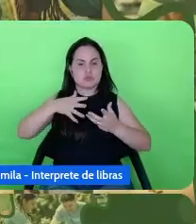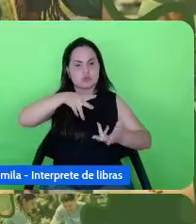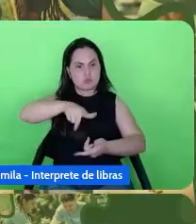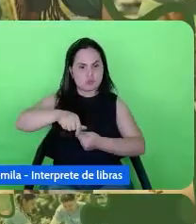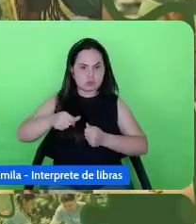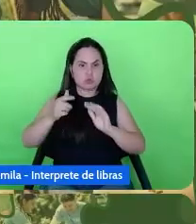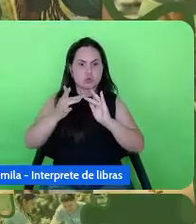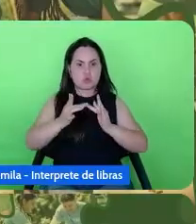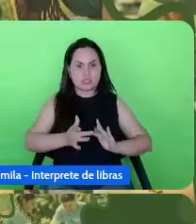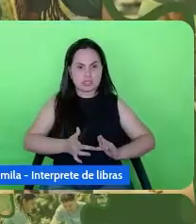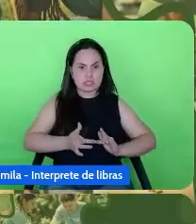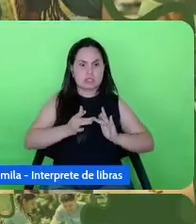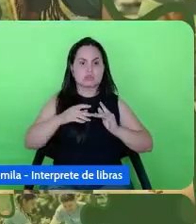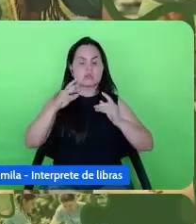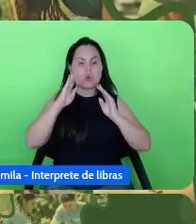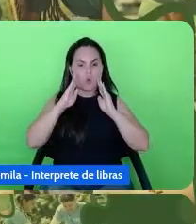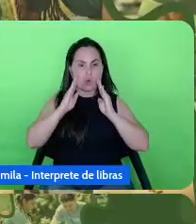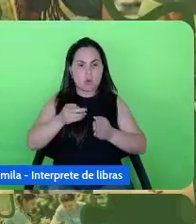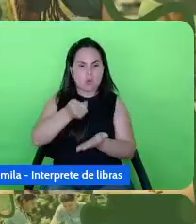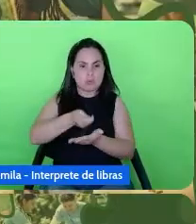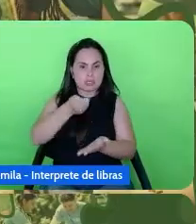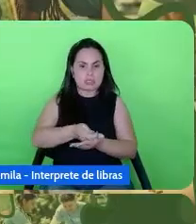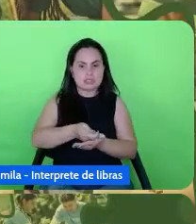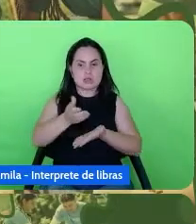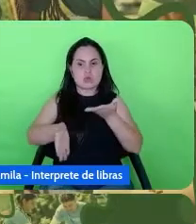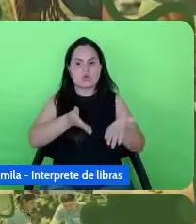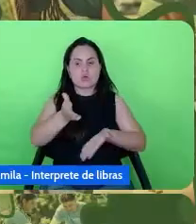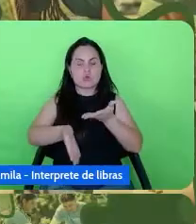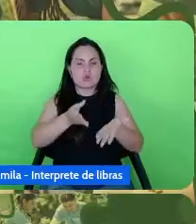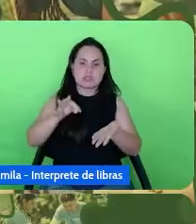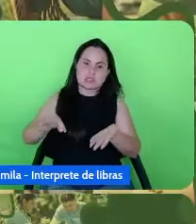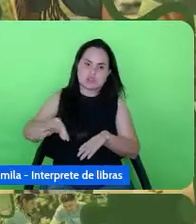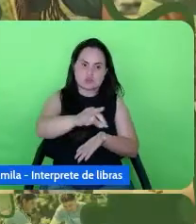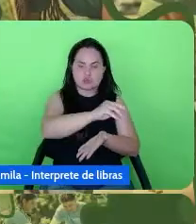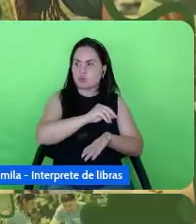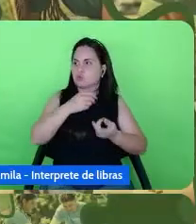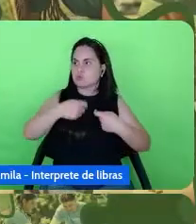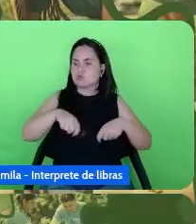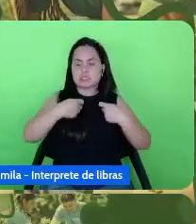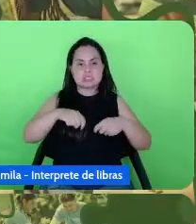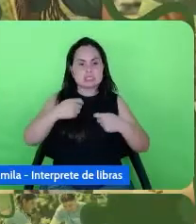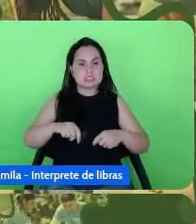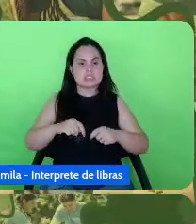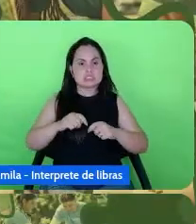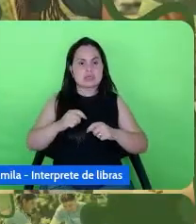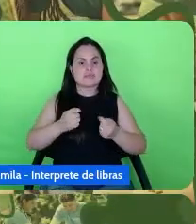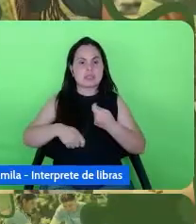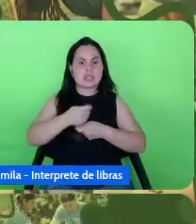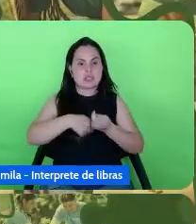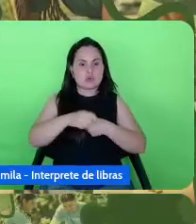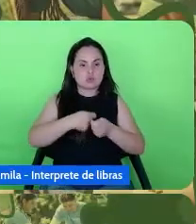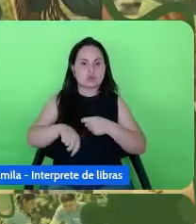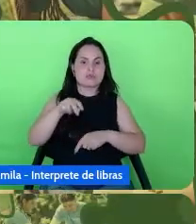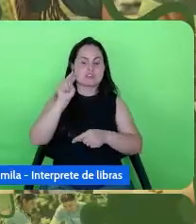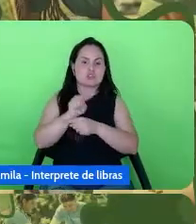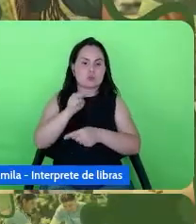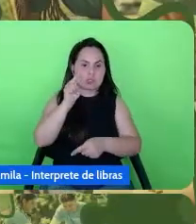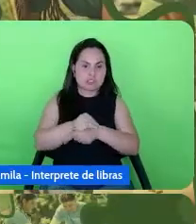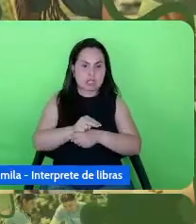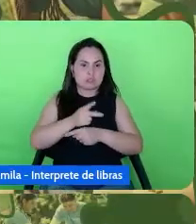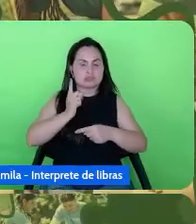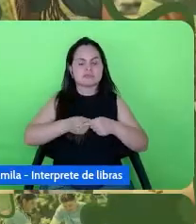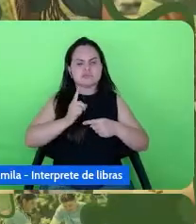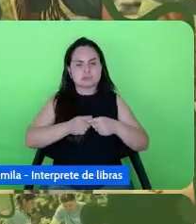a nossa obrigação ética e moral cuidar de todos e todas, construir a chamada economia do cuidado, porque esse é o